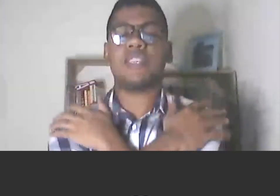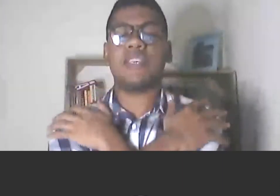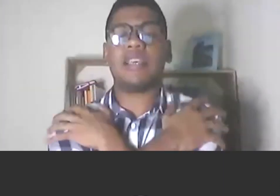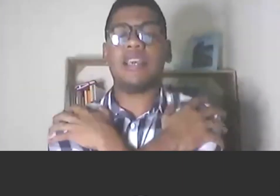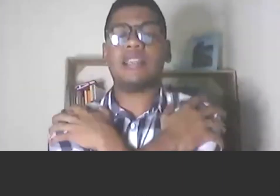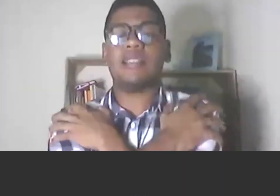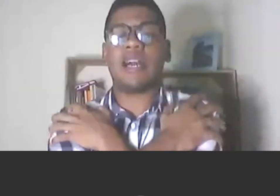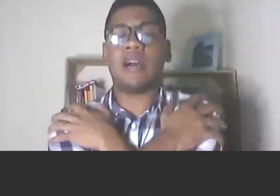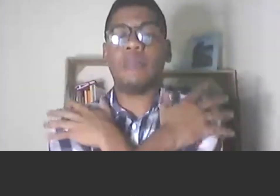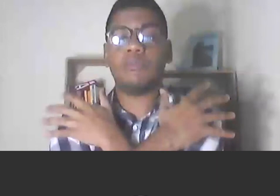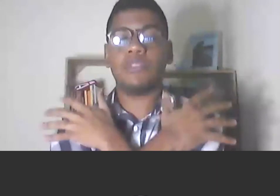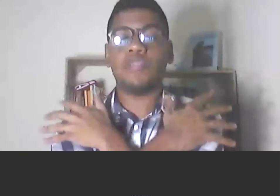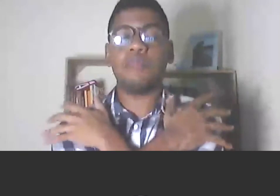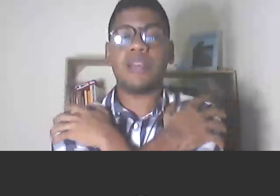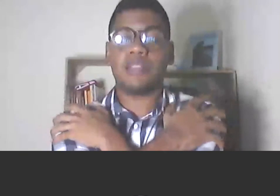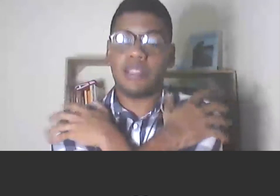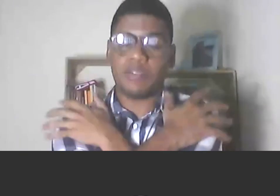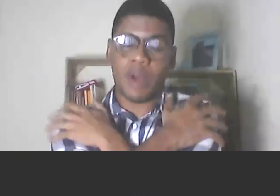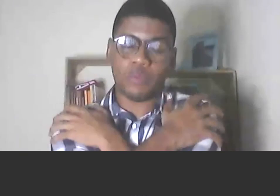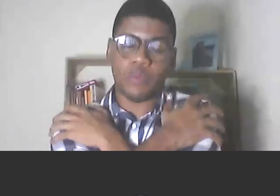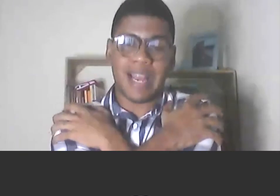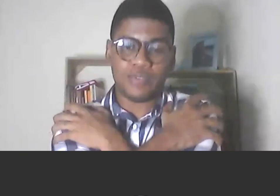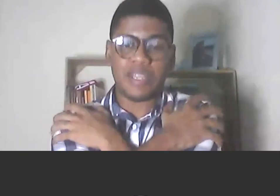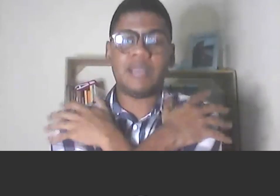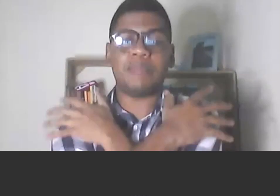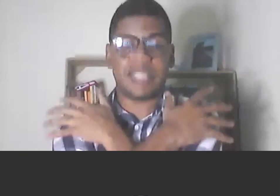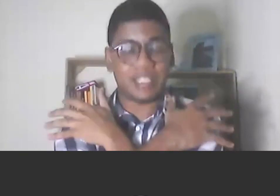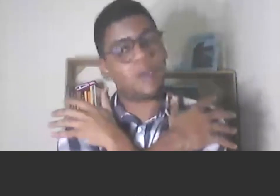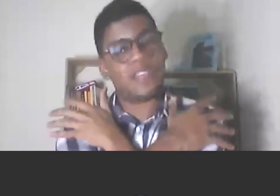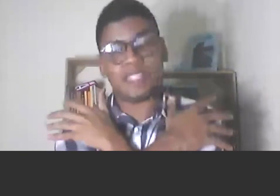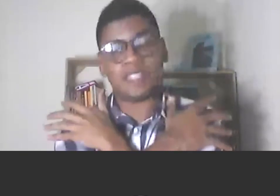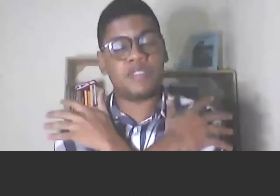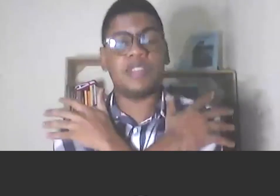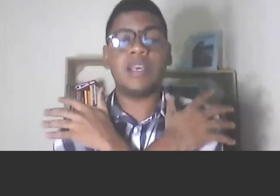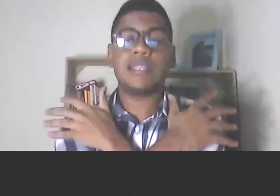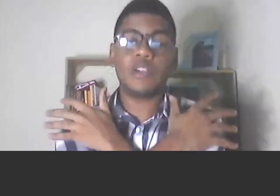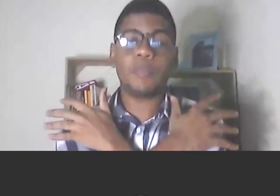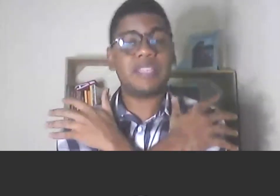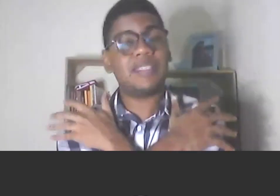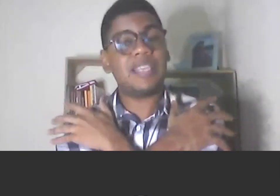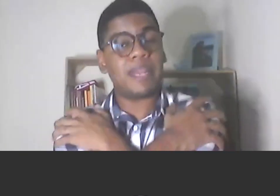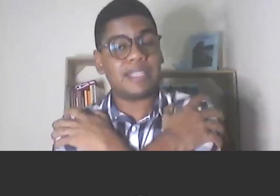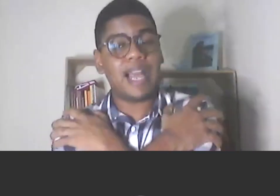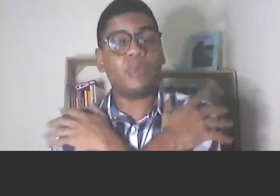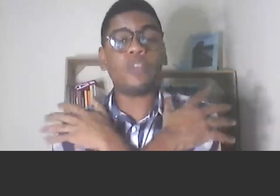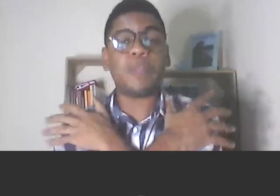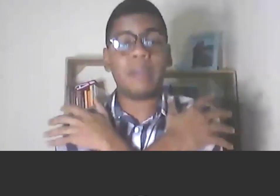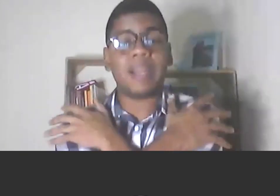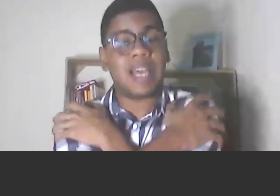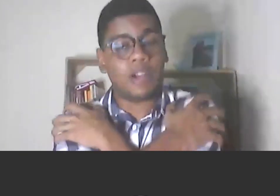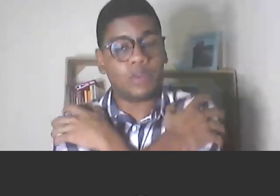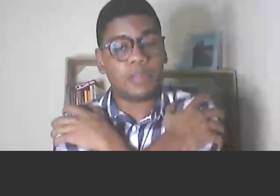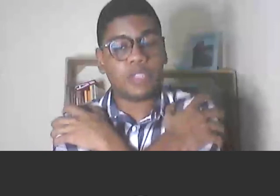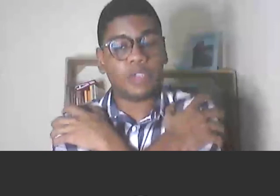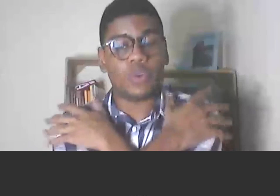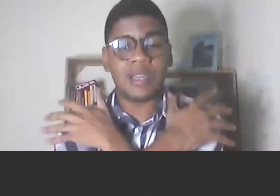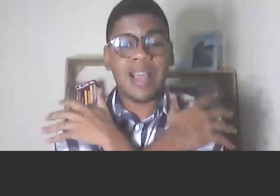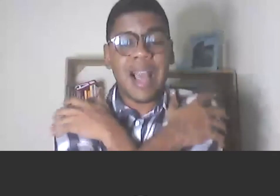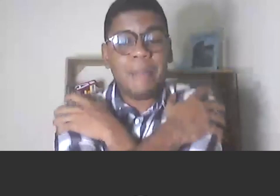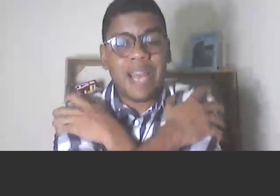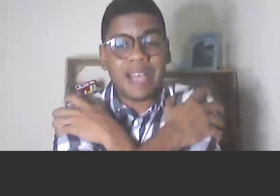Posso fazer esse sinal, o alto abraço, né? Mas esse sinal vai servir tanto para se abraçar, quanto para abraçar a